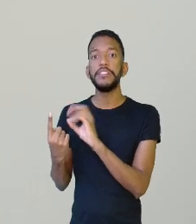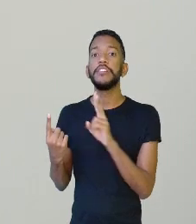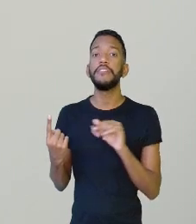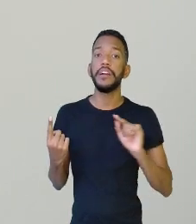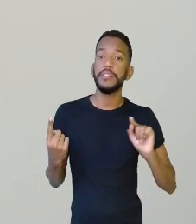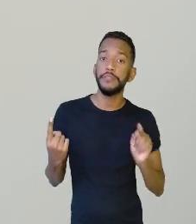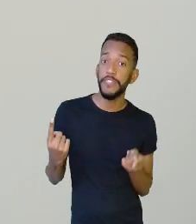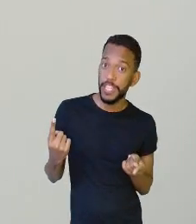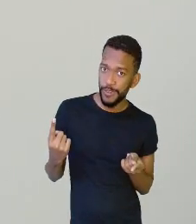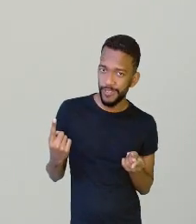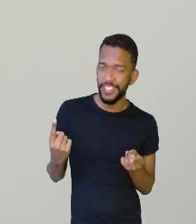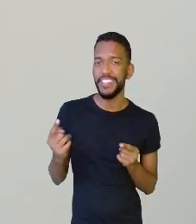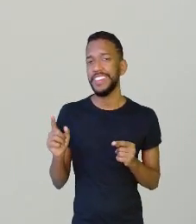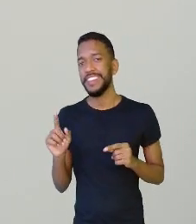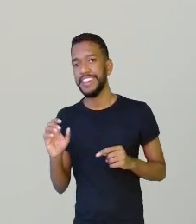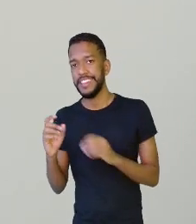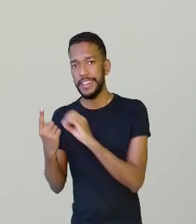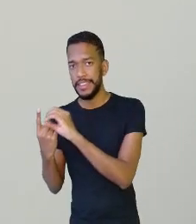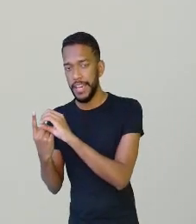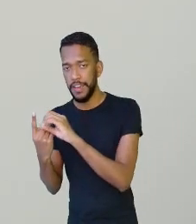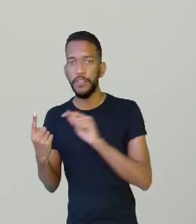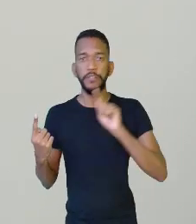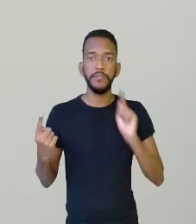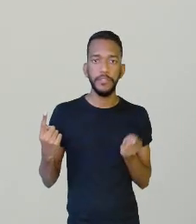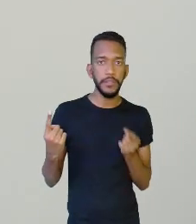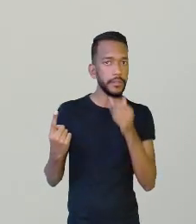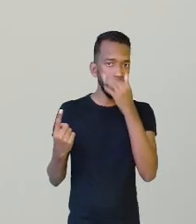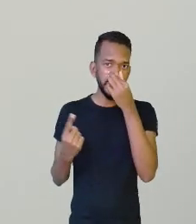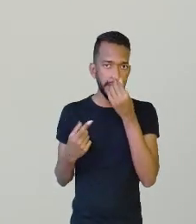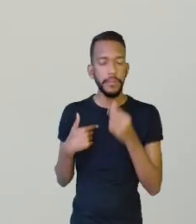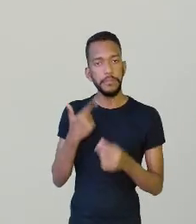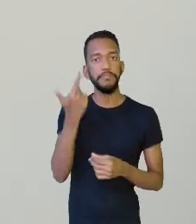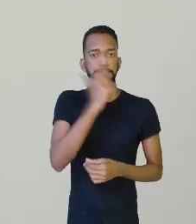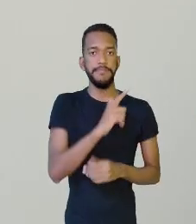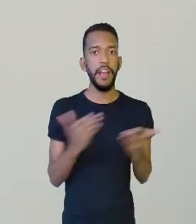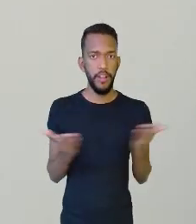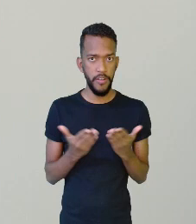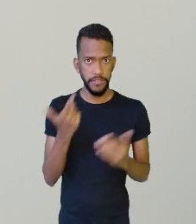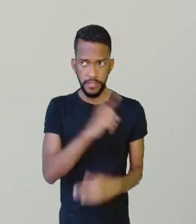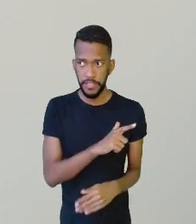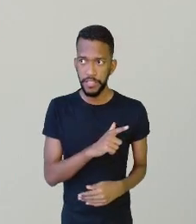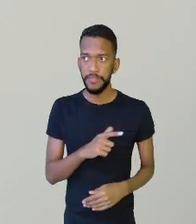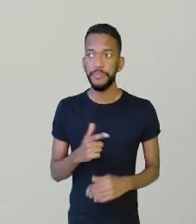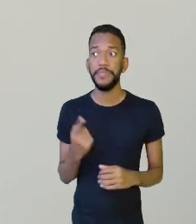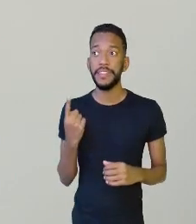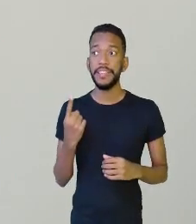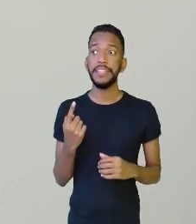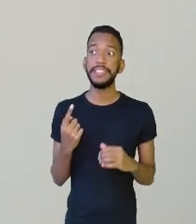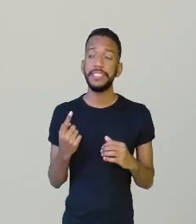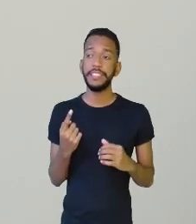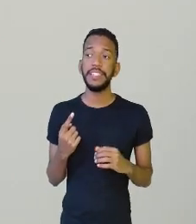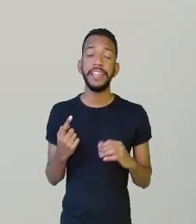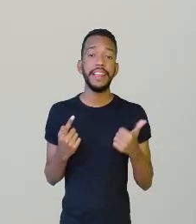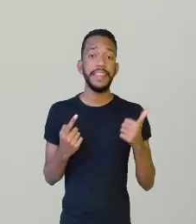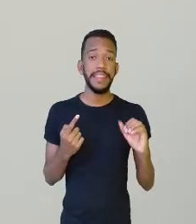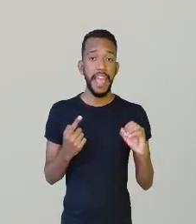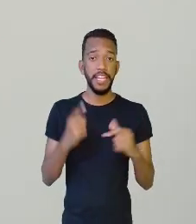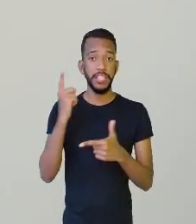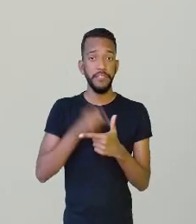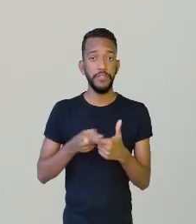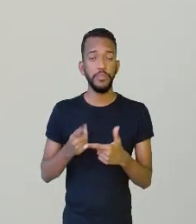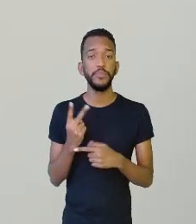decimal, eu vou colocar uma vírgula. Será que eu consigo agora? 10 dividido por 2, quanto é que